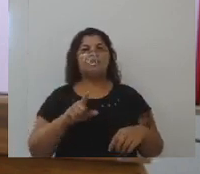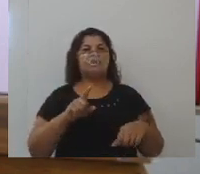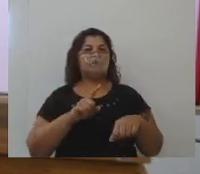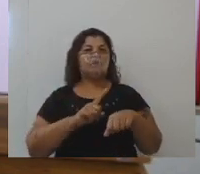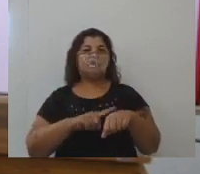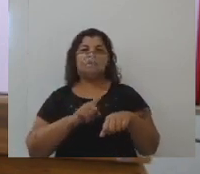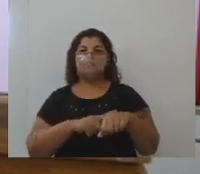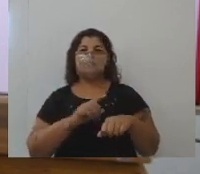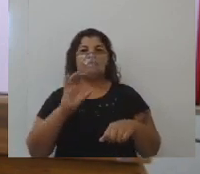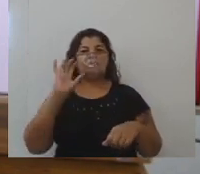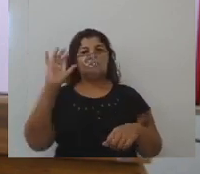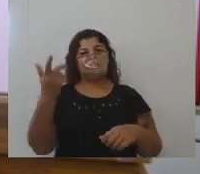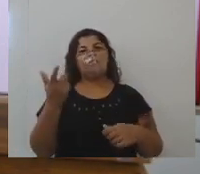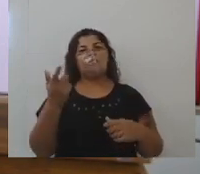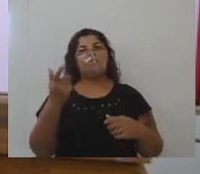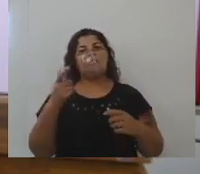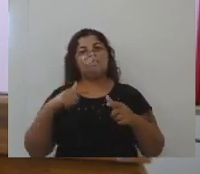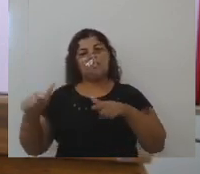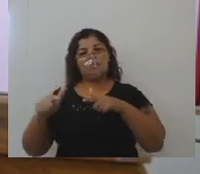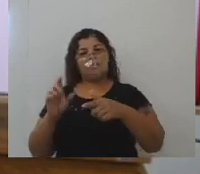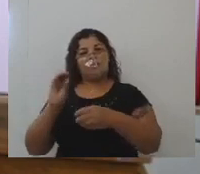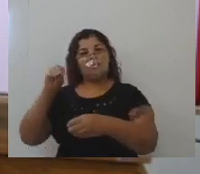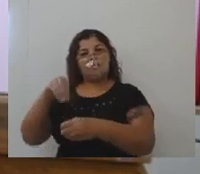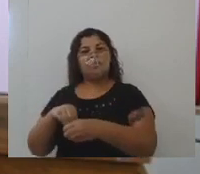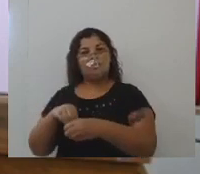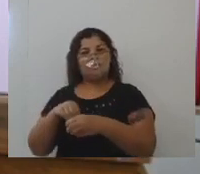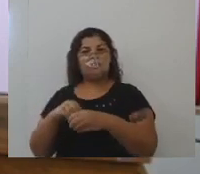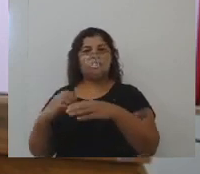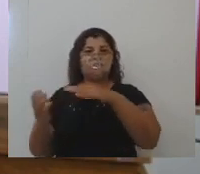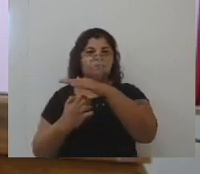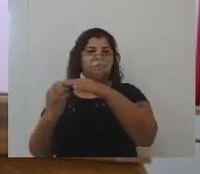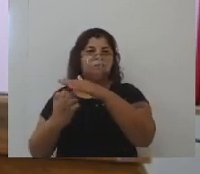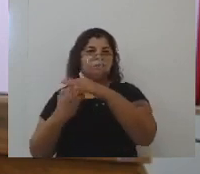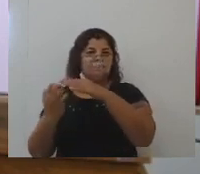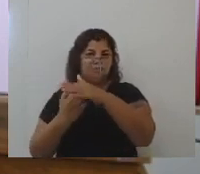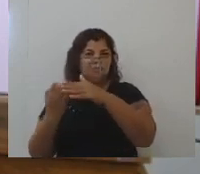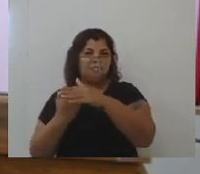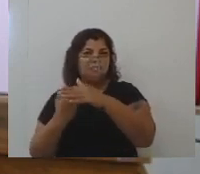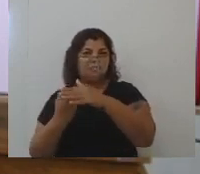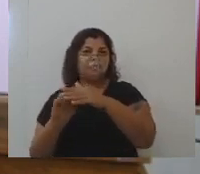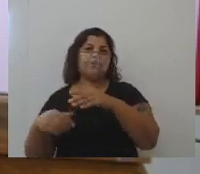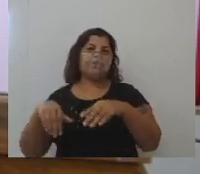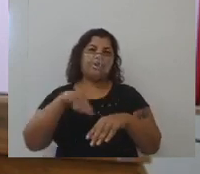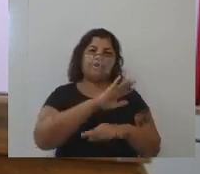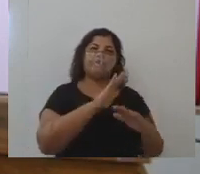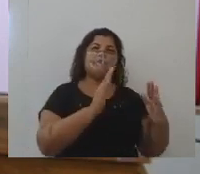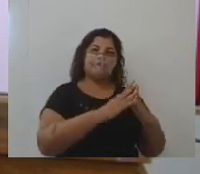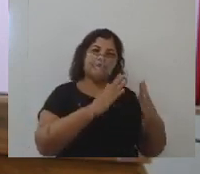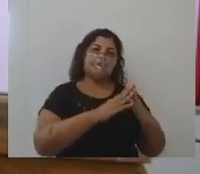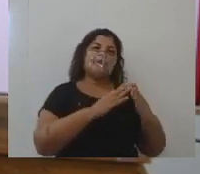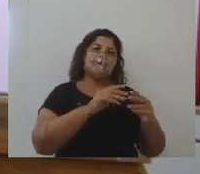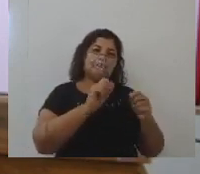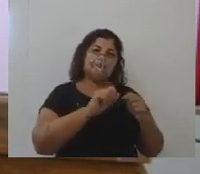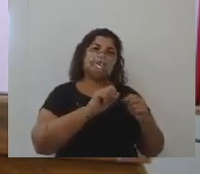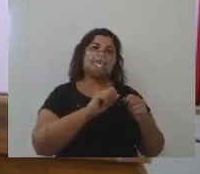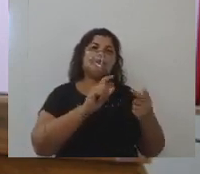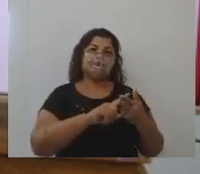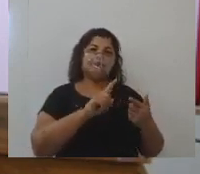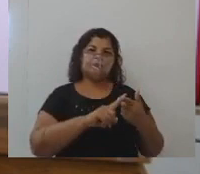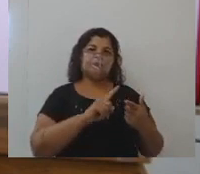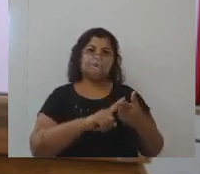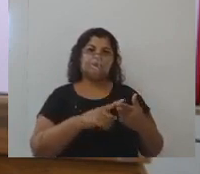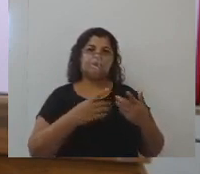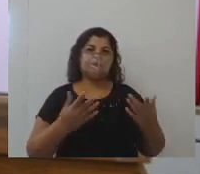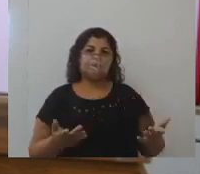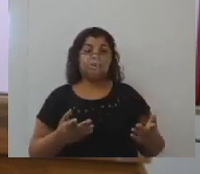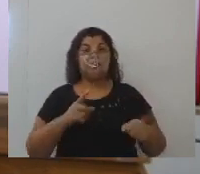conta do nosso trabalho dentro daquela carga horária que a gente tem e o trabalho que a gente tem que executar na nossa casa, certo? Não